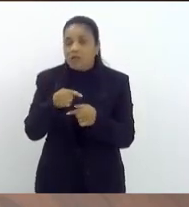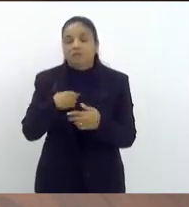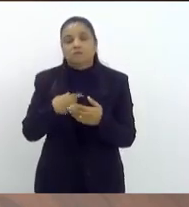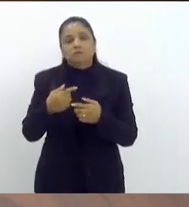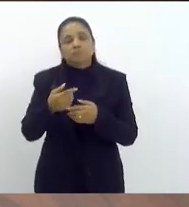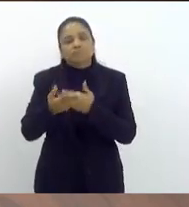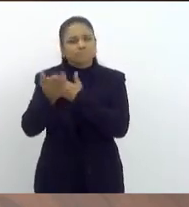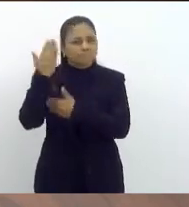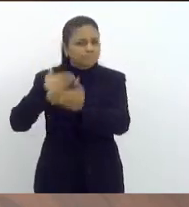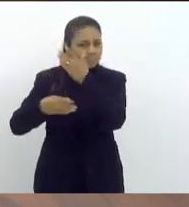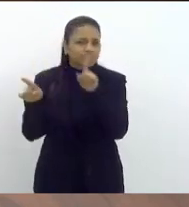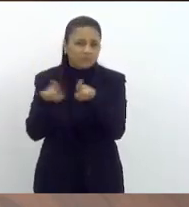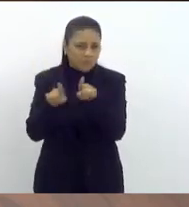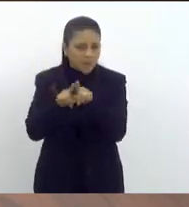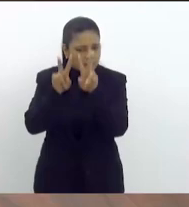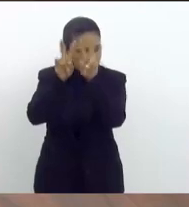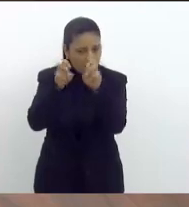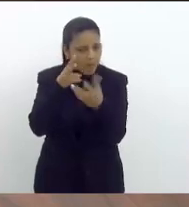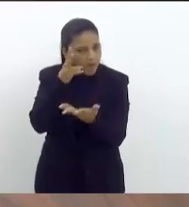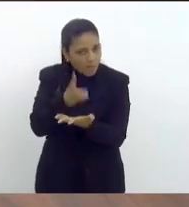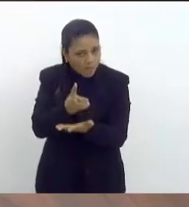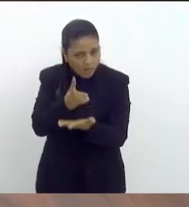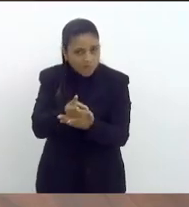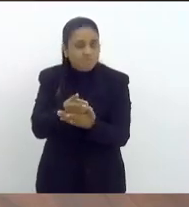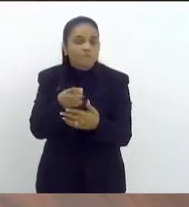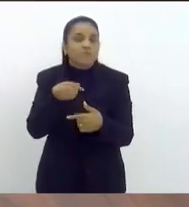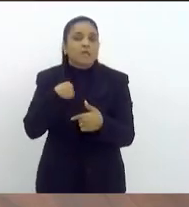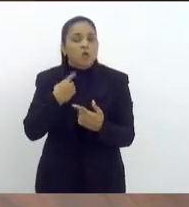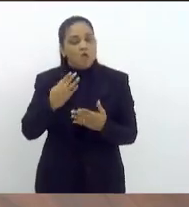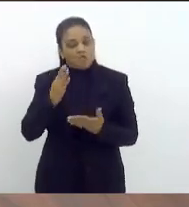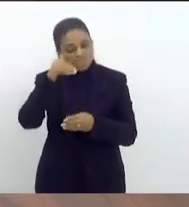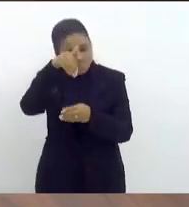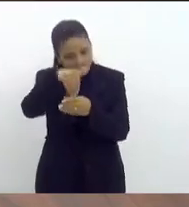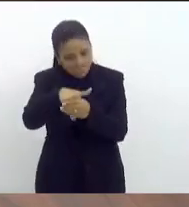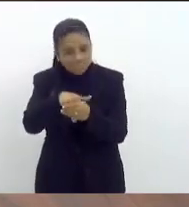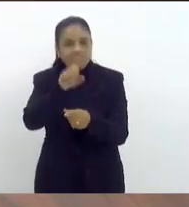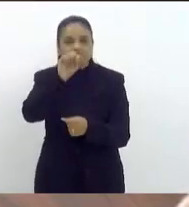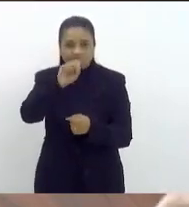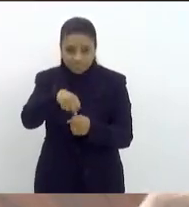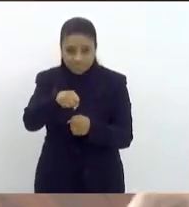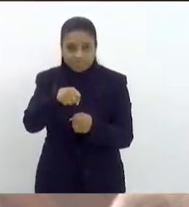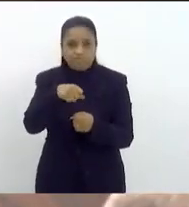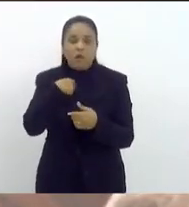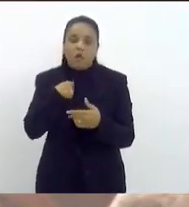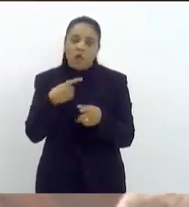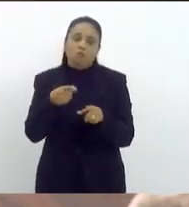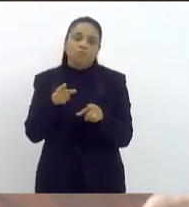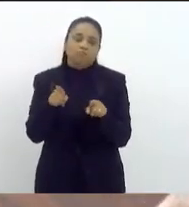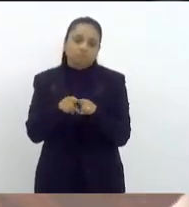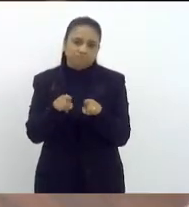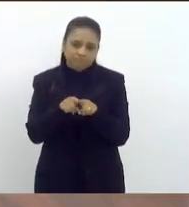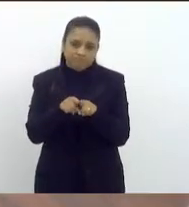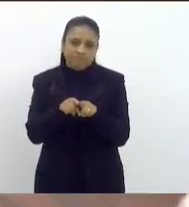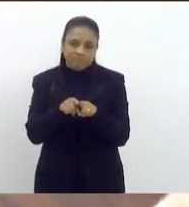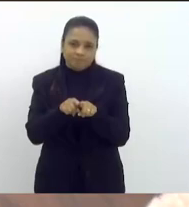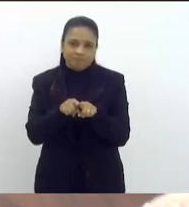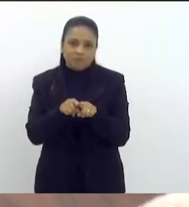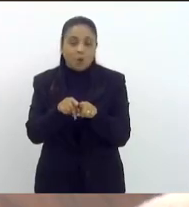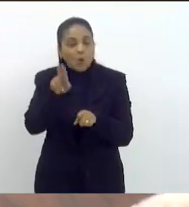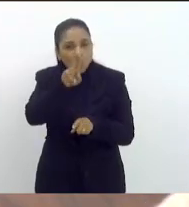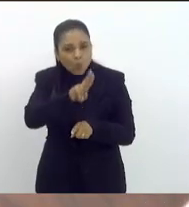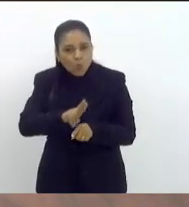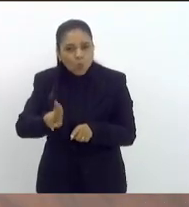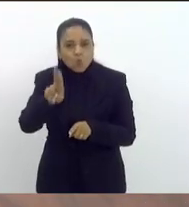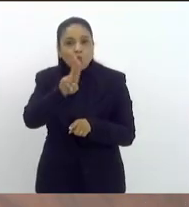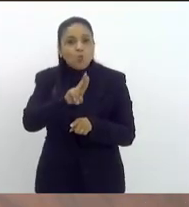veio e eu fiz questão de votar a favor de dizer que sou totalmente favorável ao